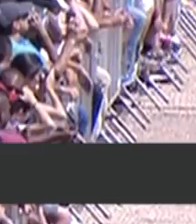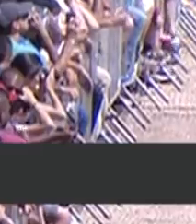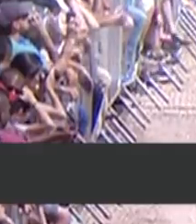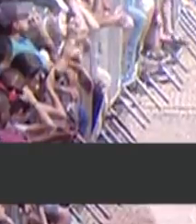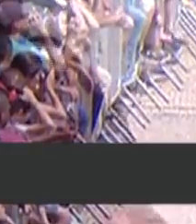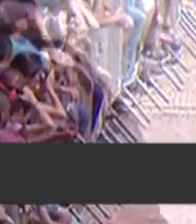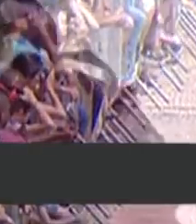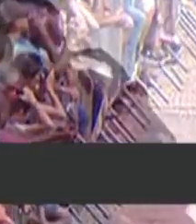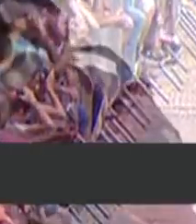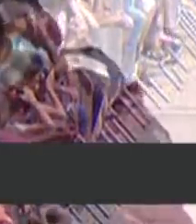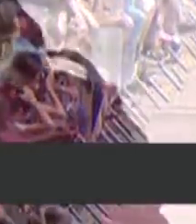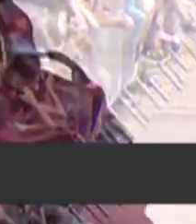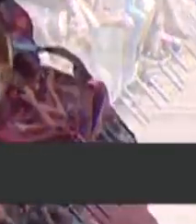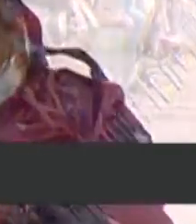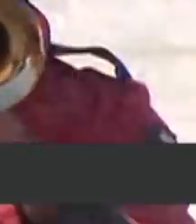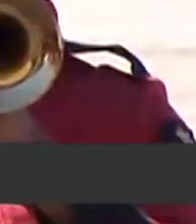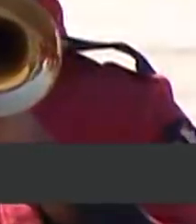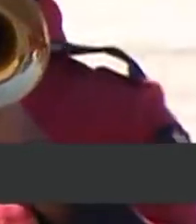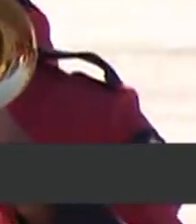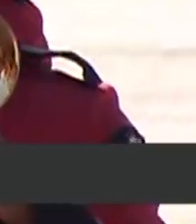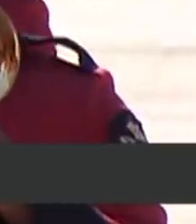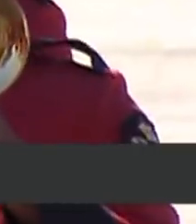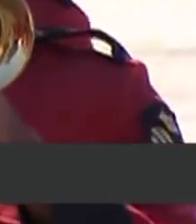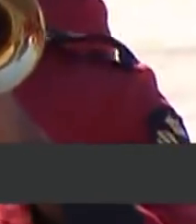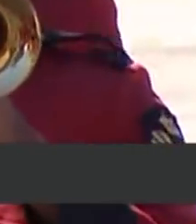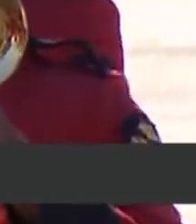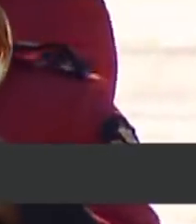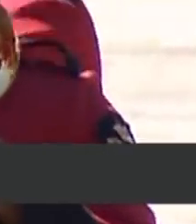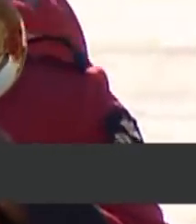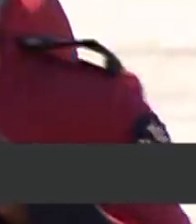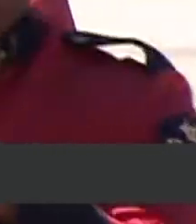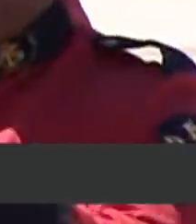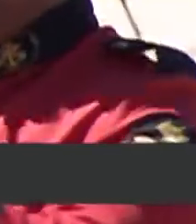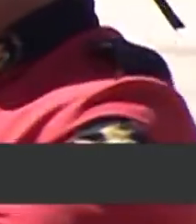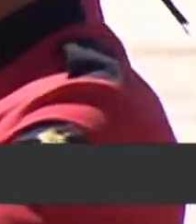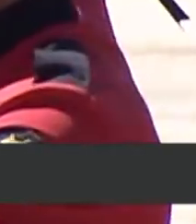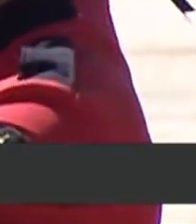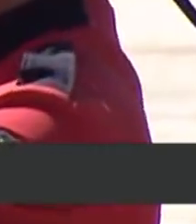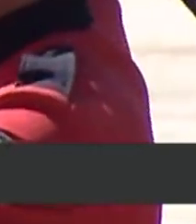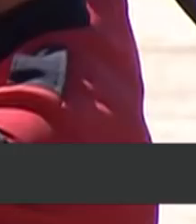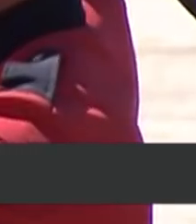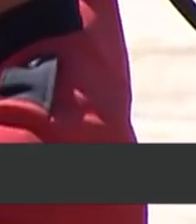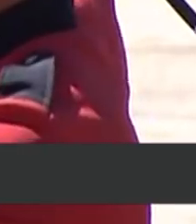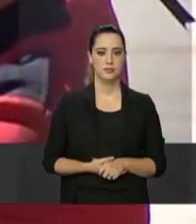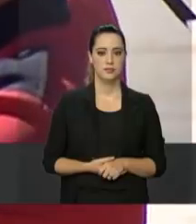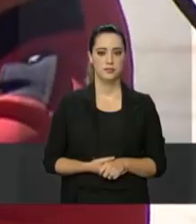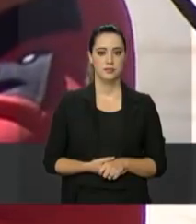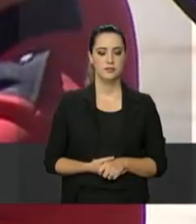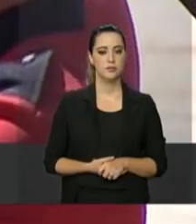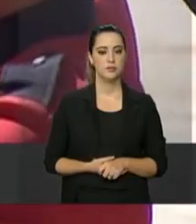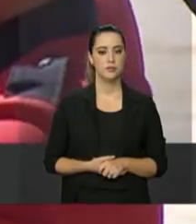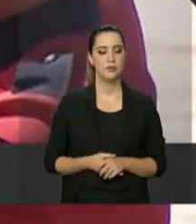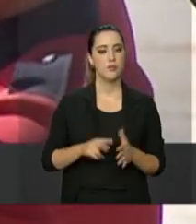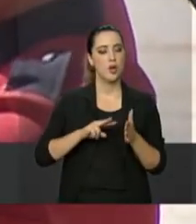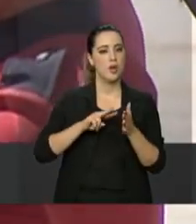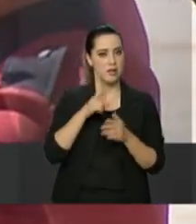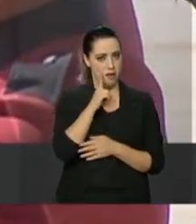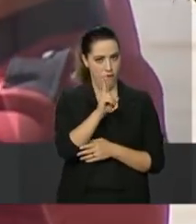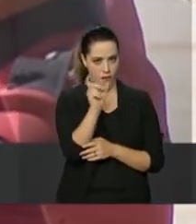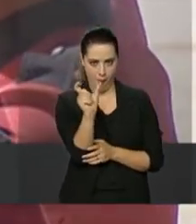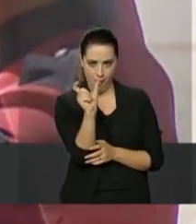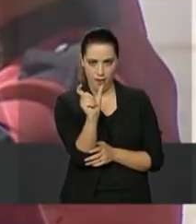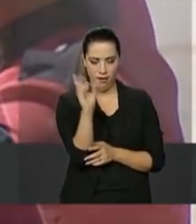Brasil e vão fazer um símbolo de uma âncora, em homenagem ao símbolo da Marinha do Brasil. O que, que representa a